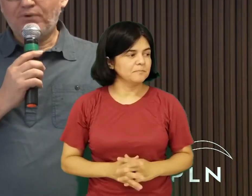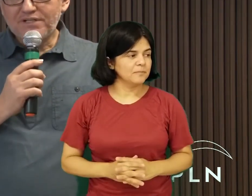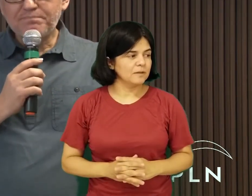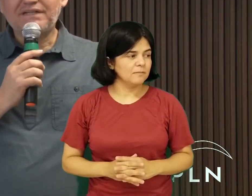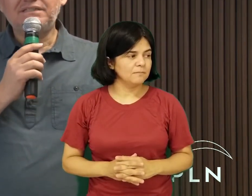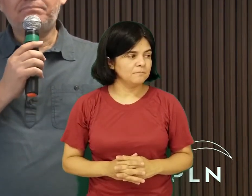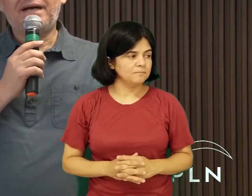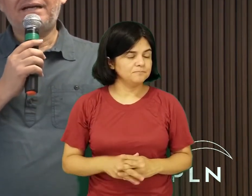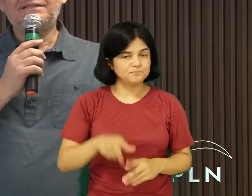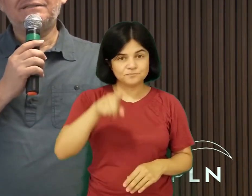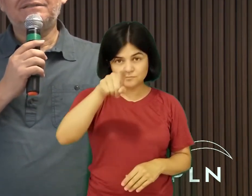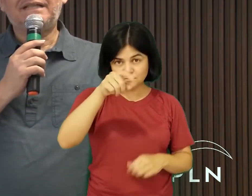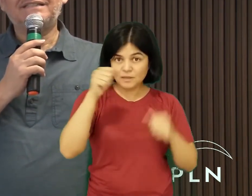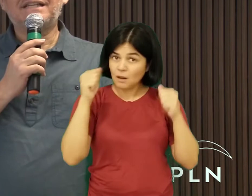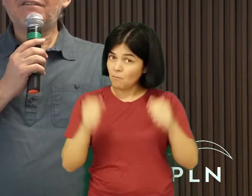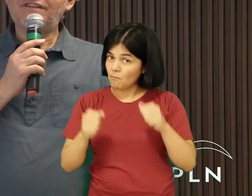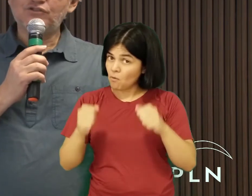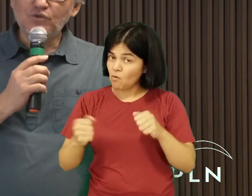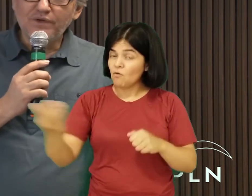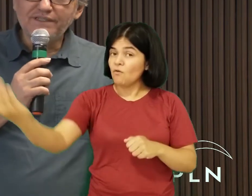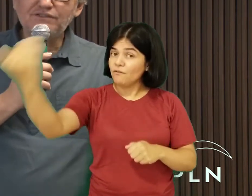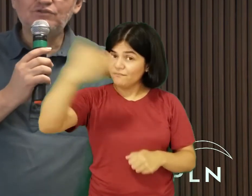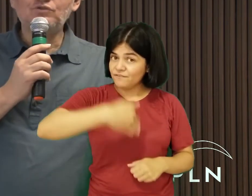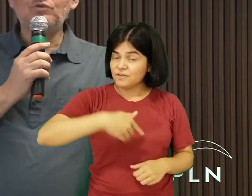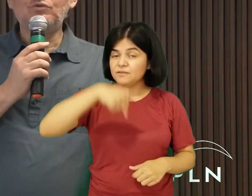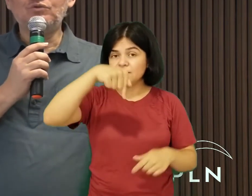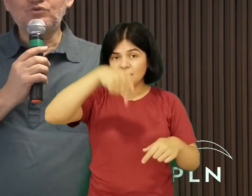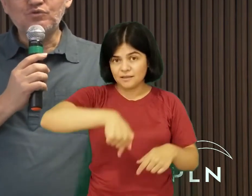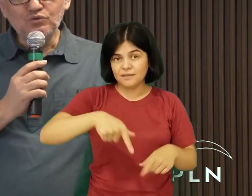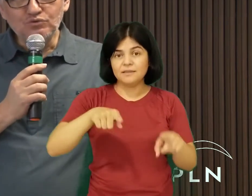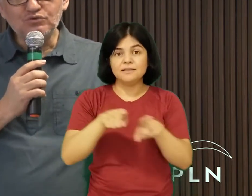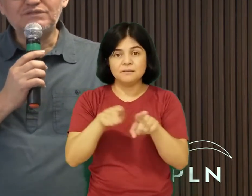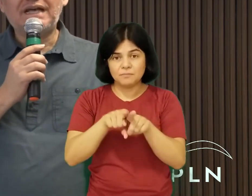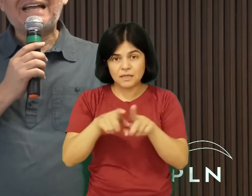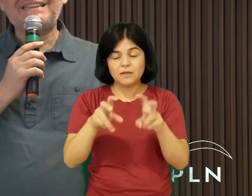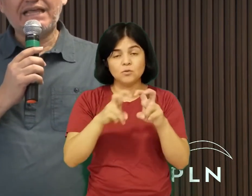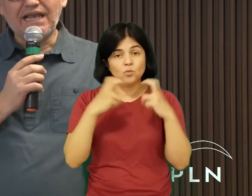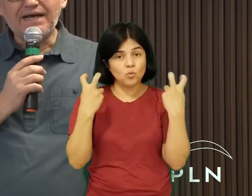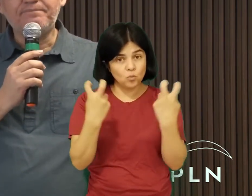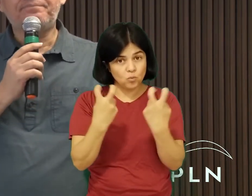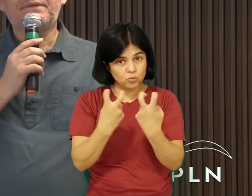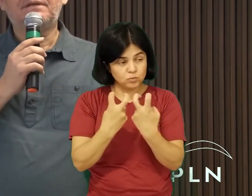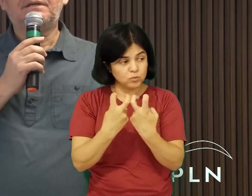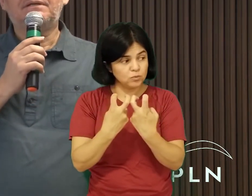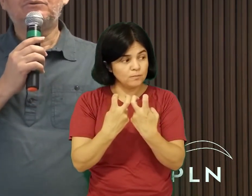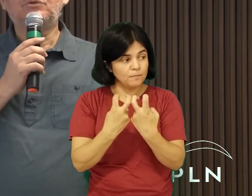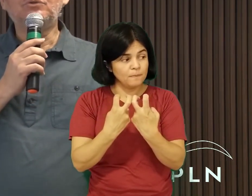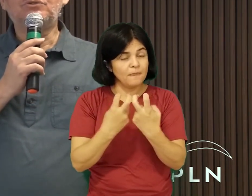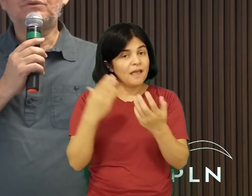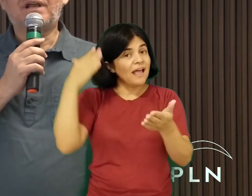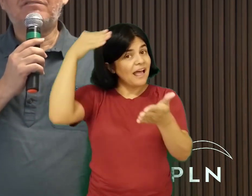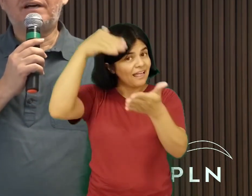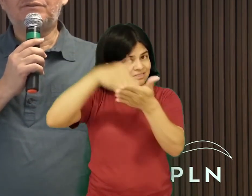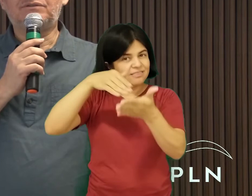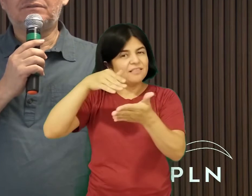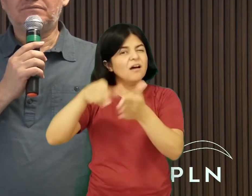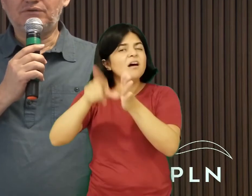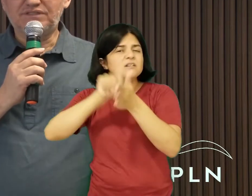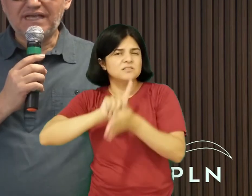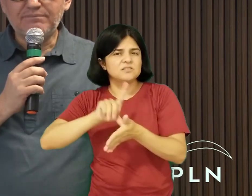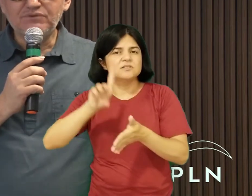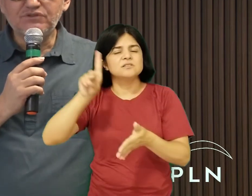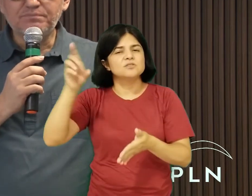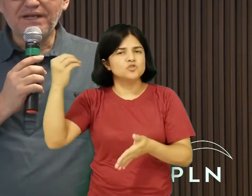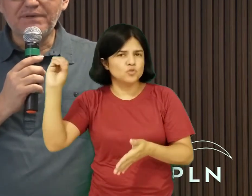Você pode participar das gravações dos cultos até lá. Os cultos são gravados